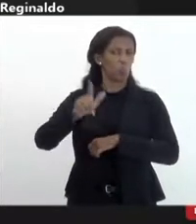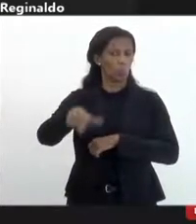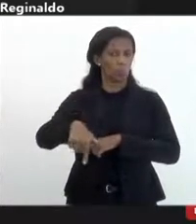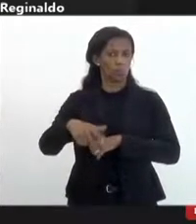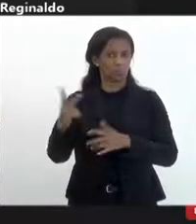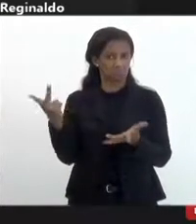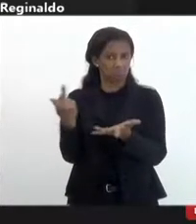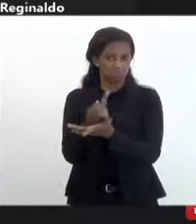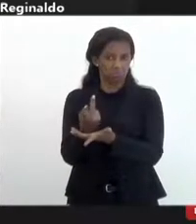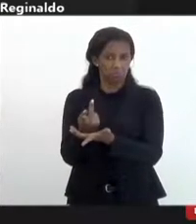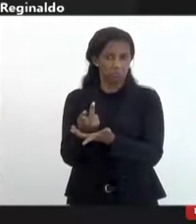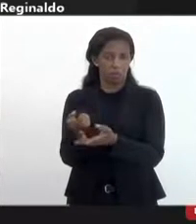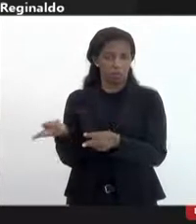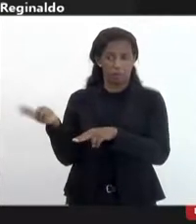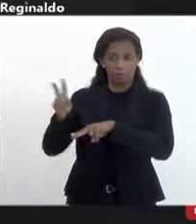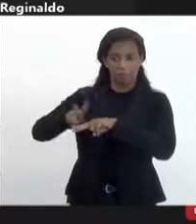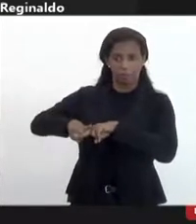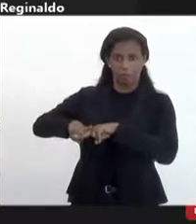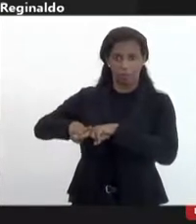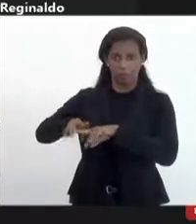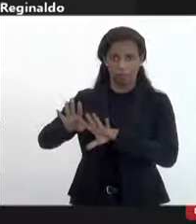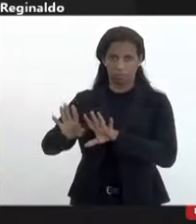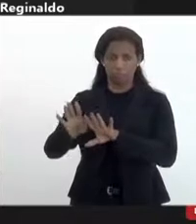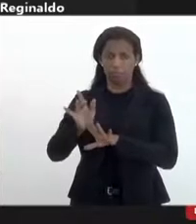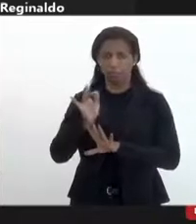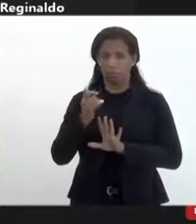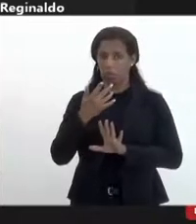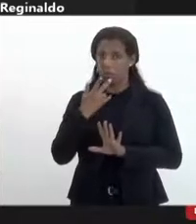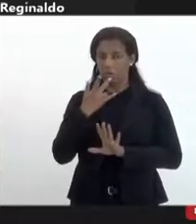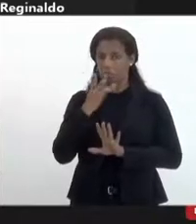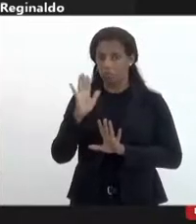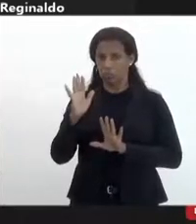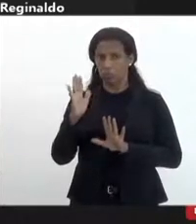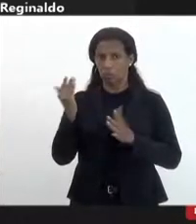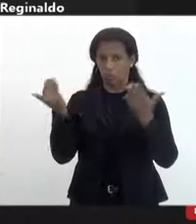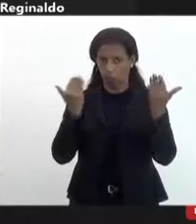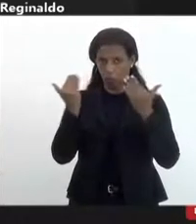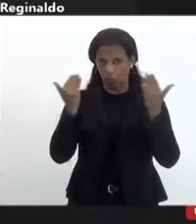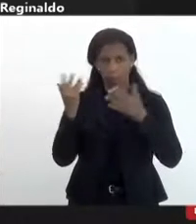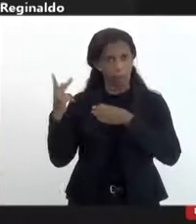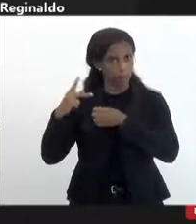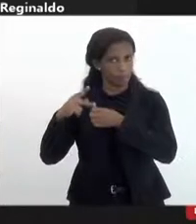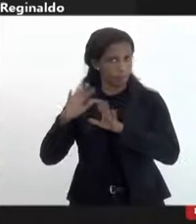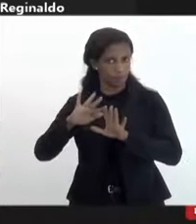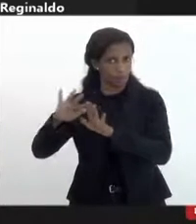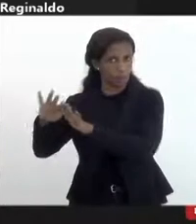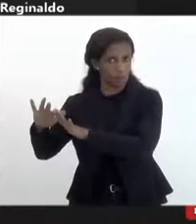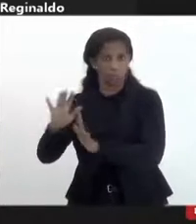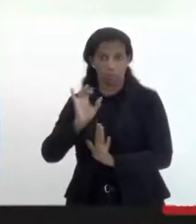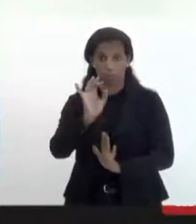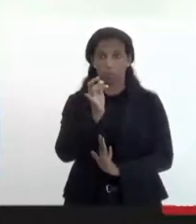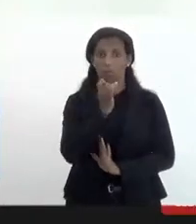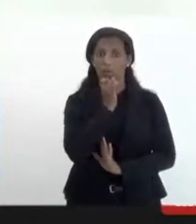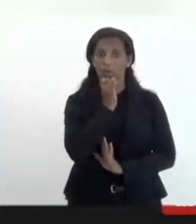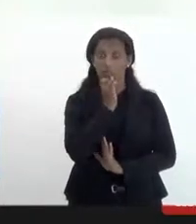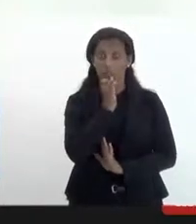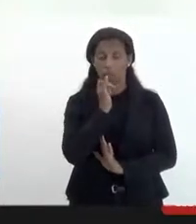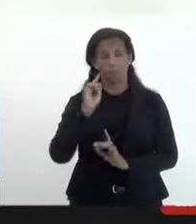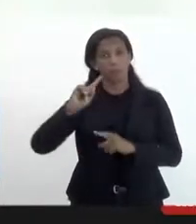preso. O exemplo, não estou aqui fazendo alusão à Petrobras, não, estou dando um exemplo, né, para fazer